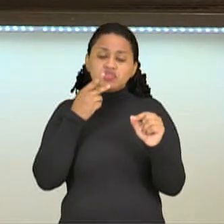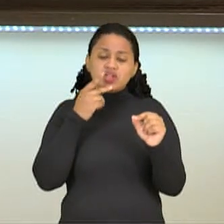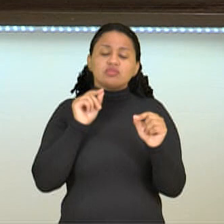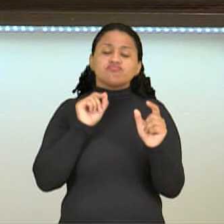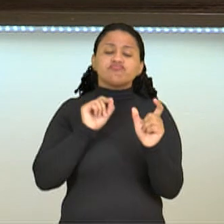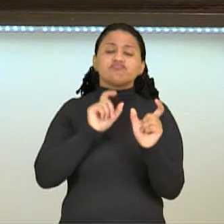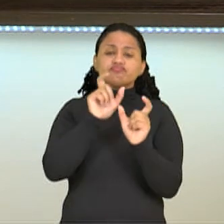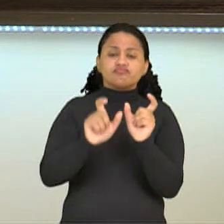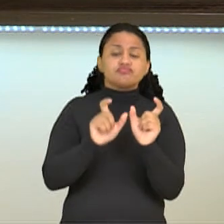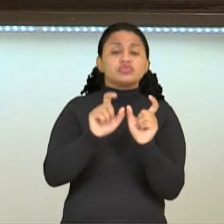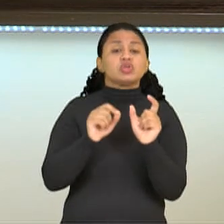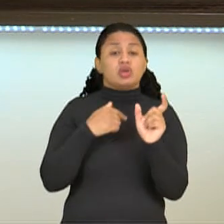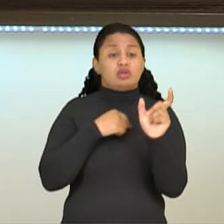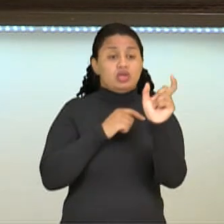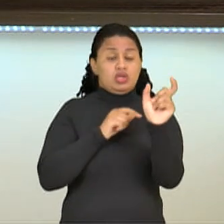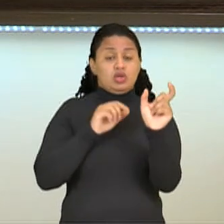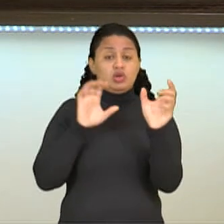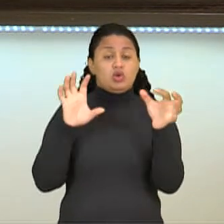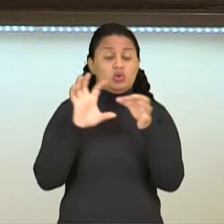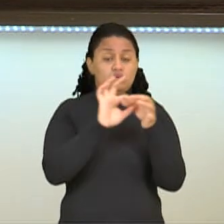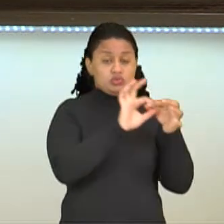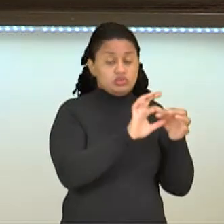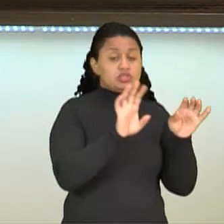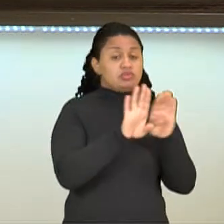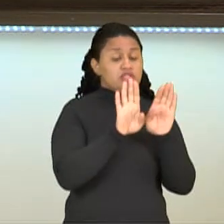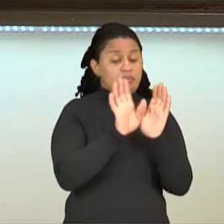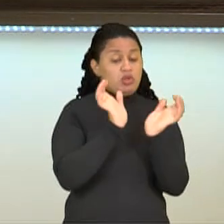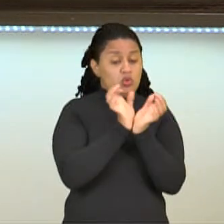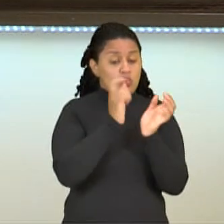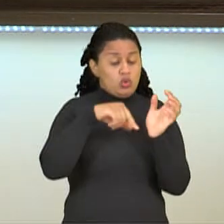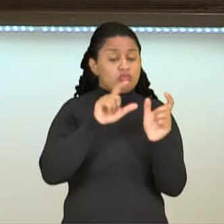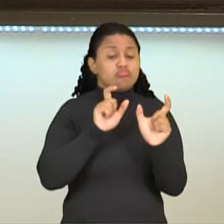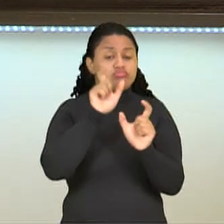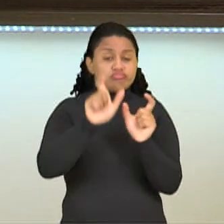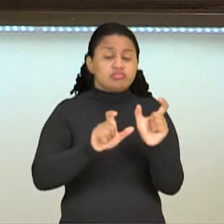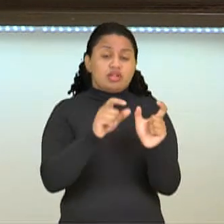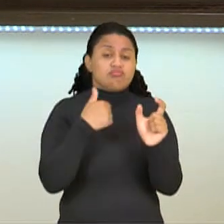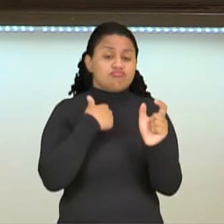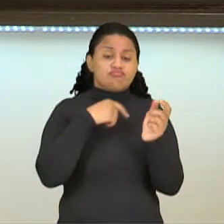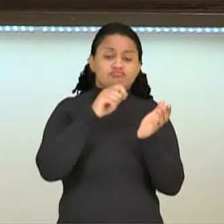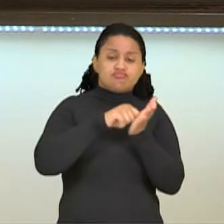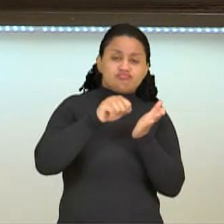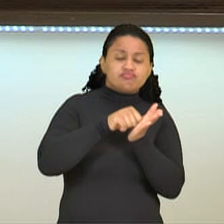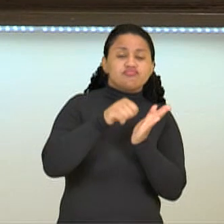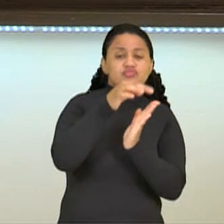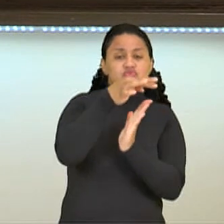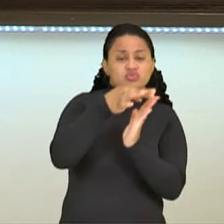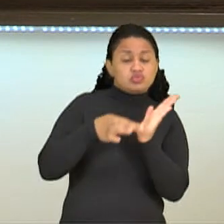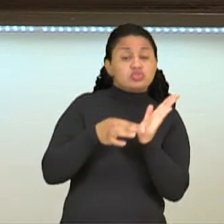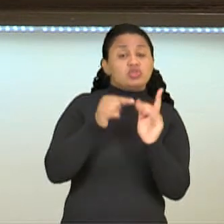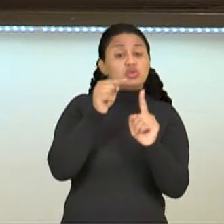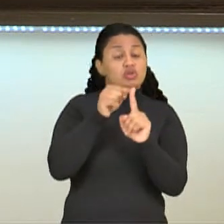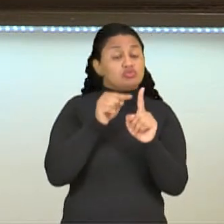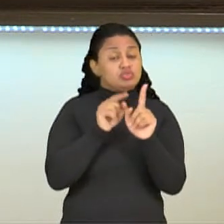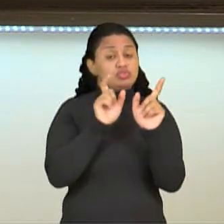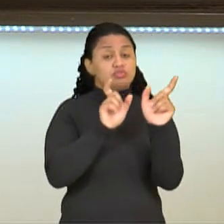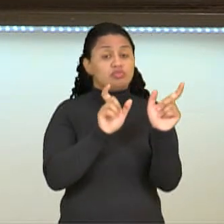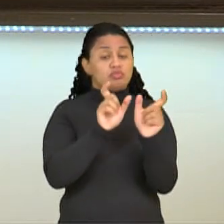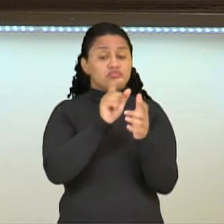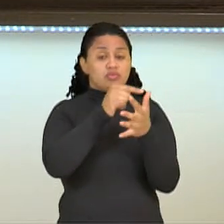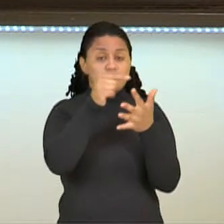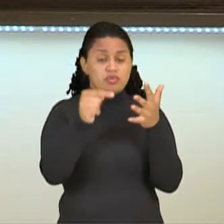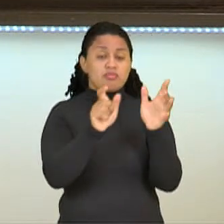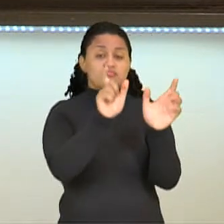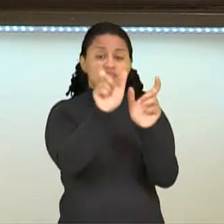morfológico. A conjunção é uma categoria morfológica da língua portuguesa, uma parte do discurso, uma classe de palavra, e tem uma